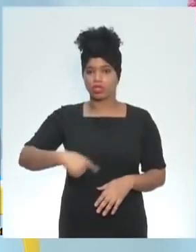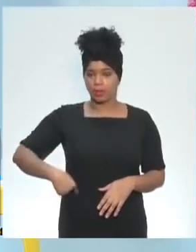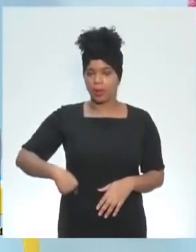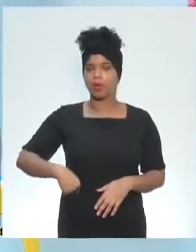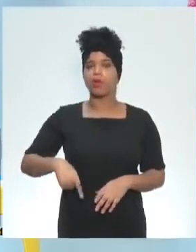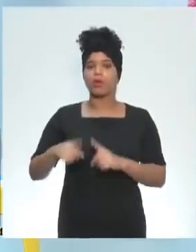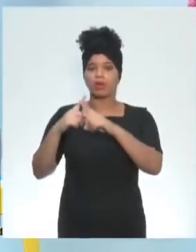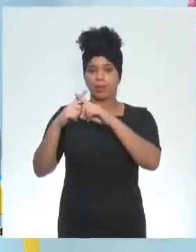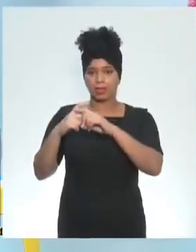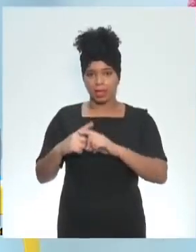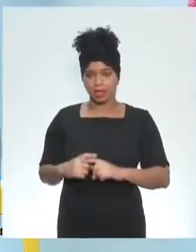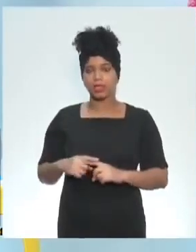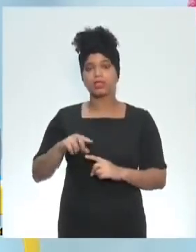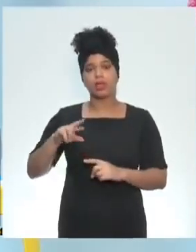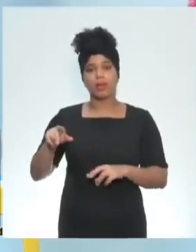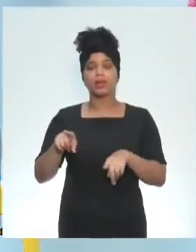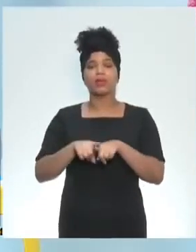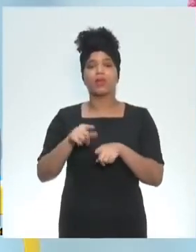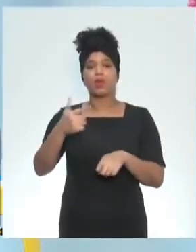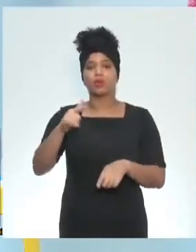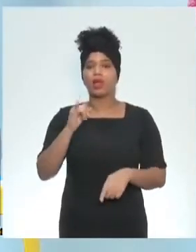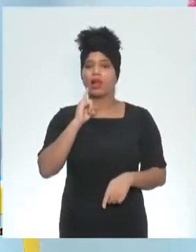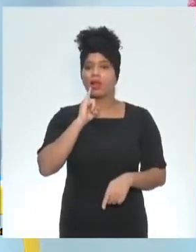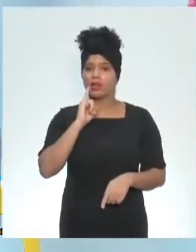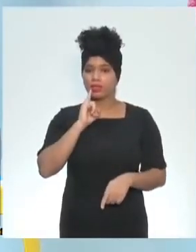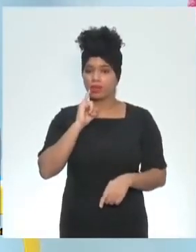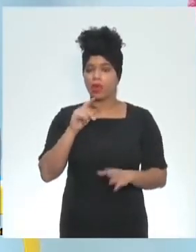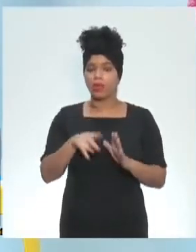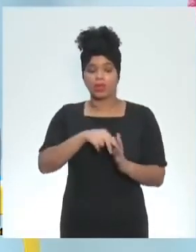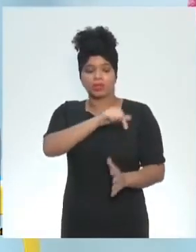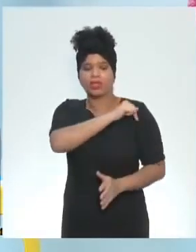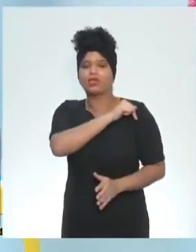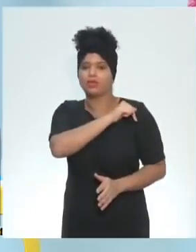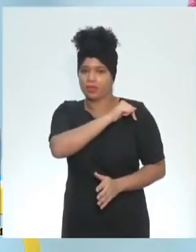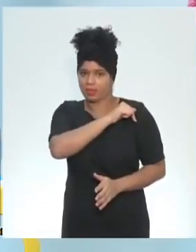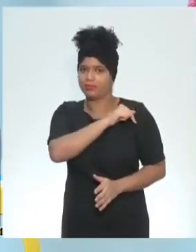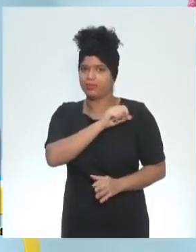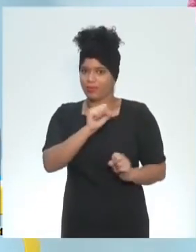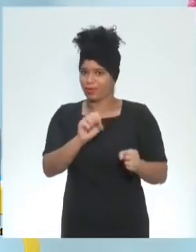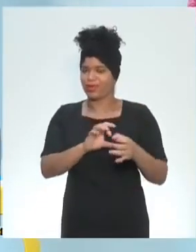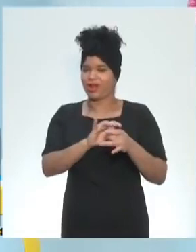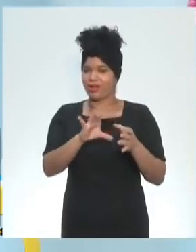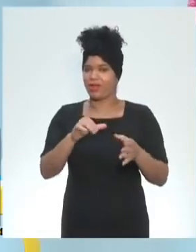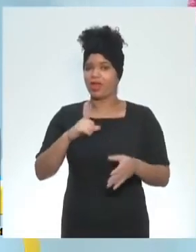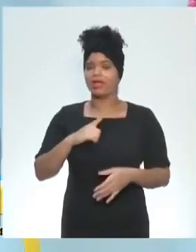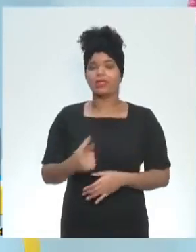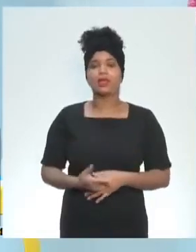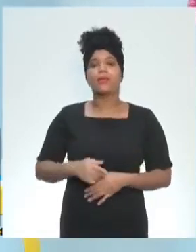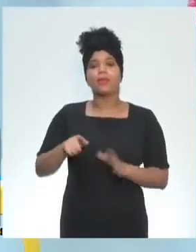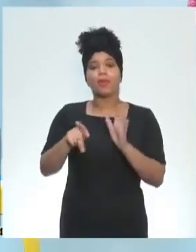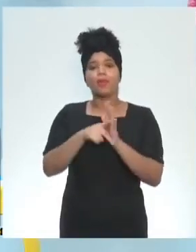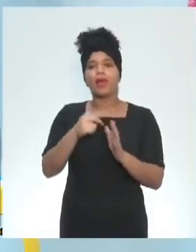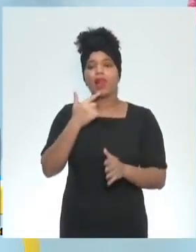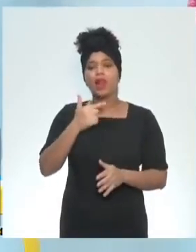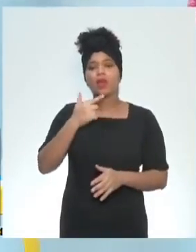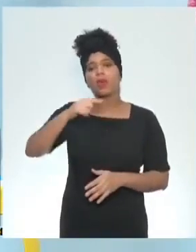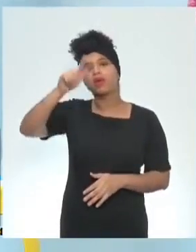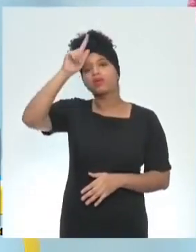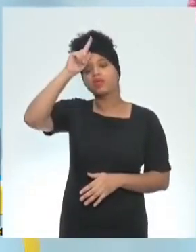pessoal do Ensino Médio Mas todos os outros idiomas desde o 7º ano você pode fazer então tem lá italiano